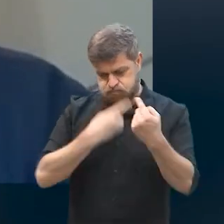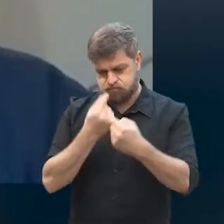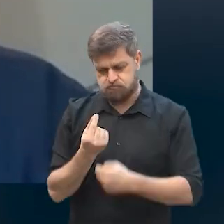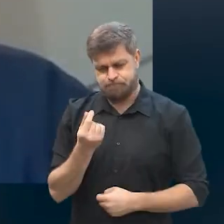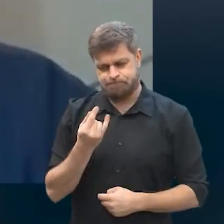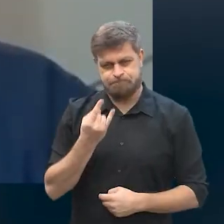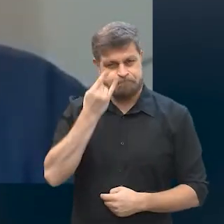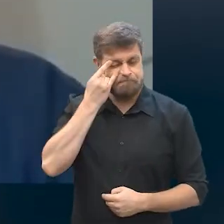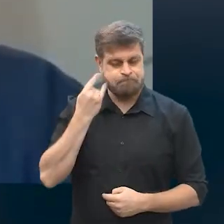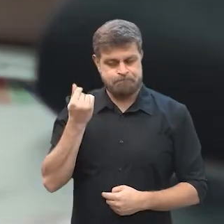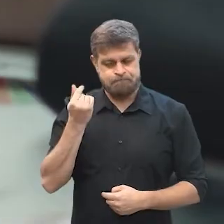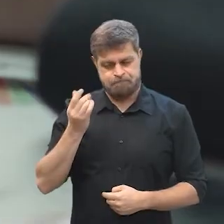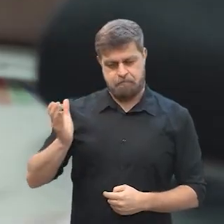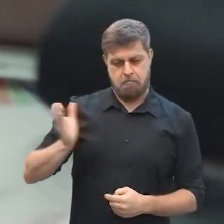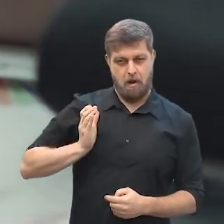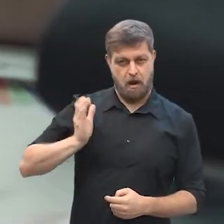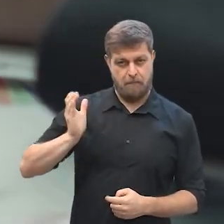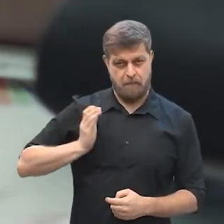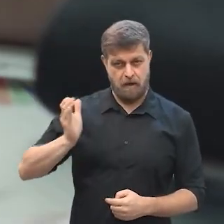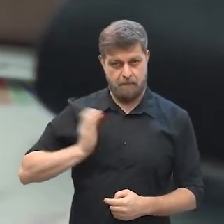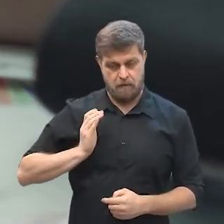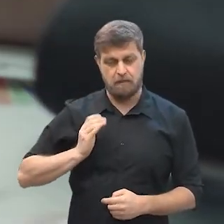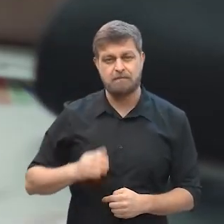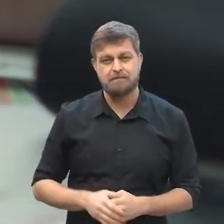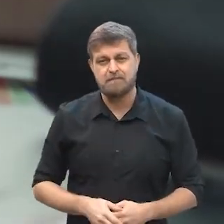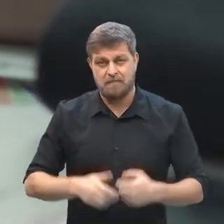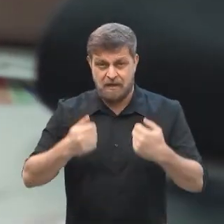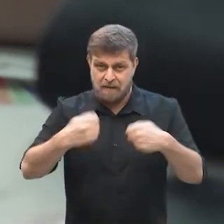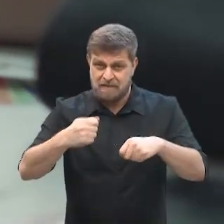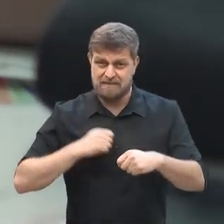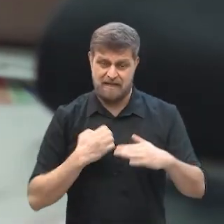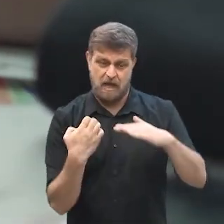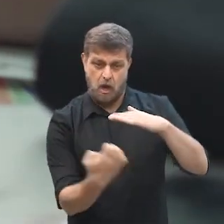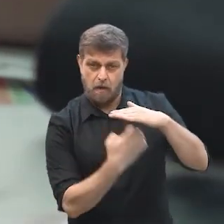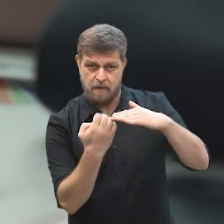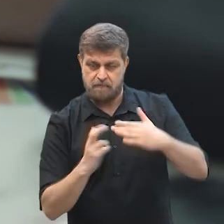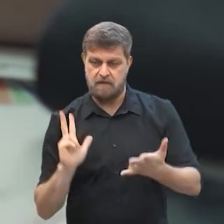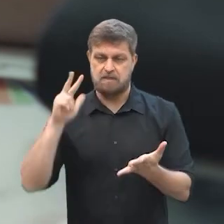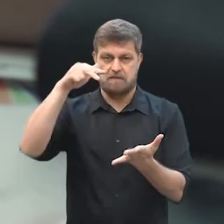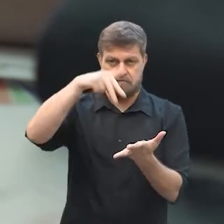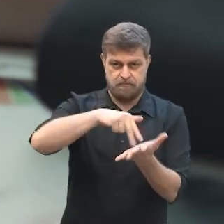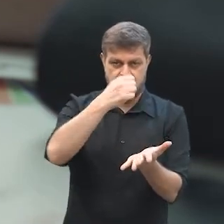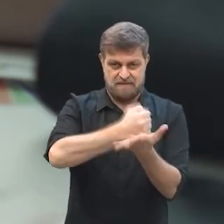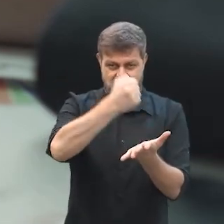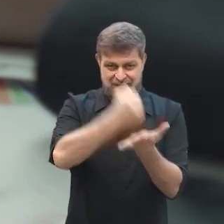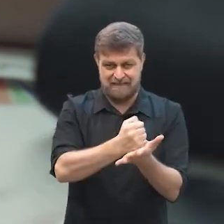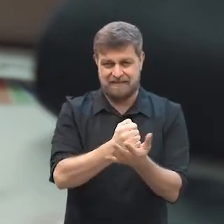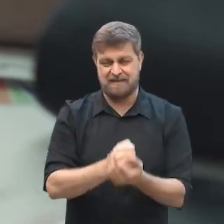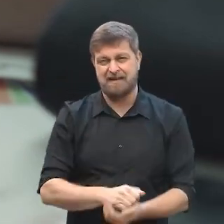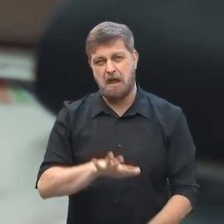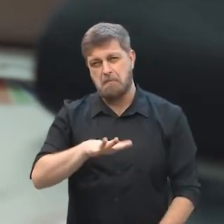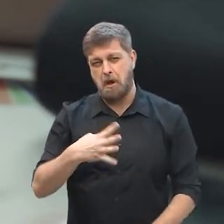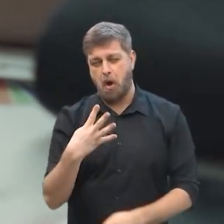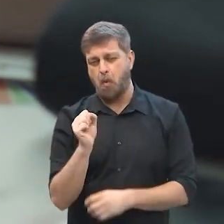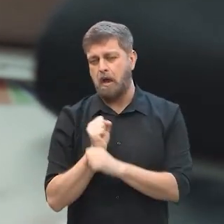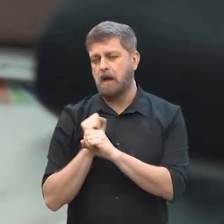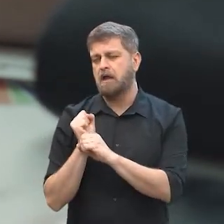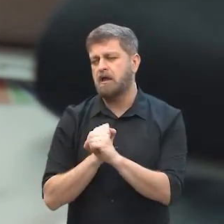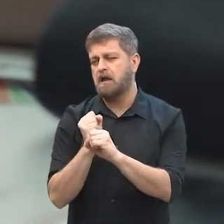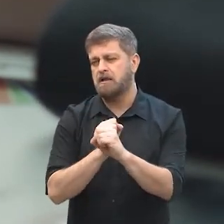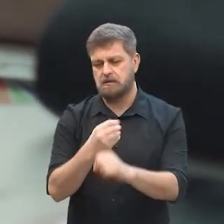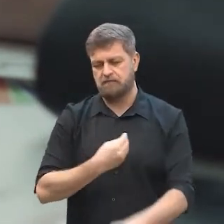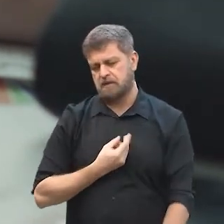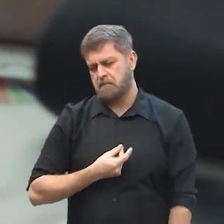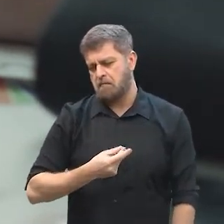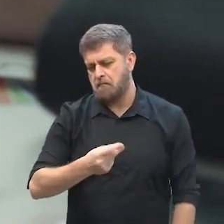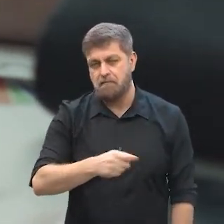você ser uma pessoa de sucesso, basta você entrar numa empresa e permanecer ali ao longo de 40 anos,